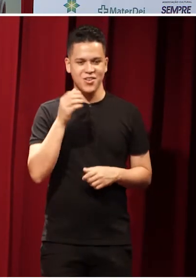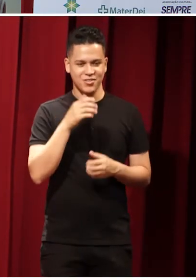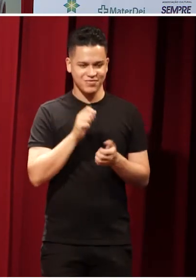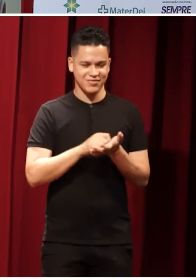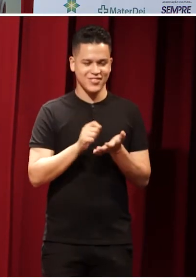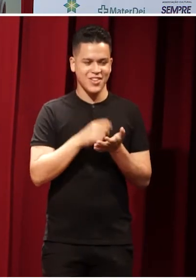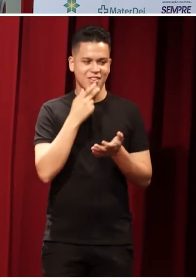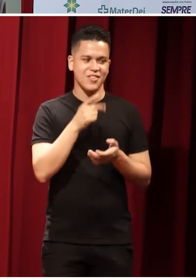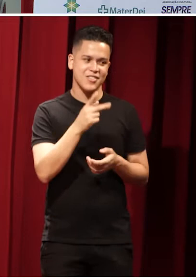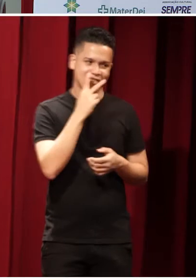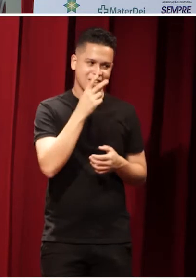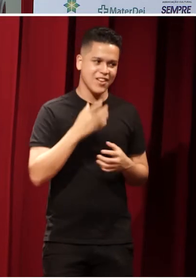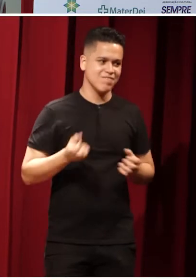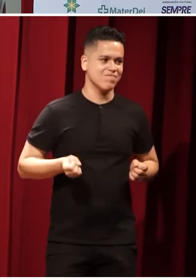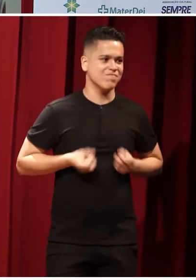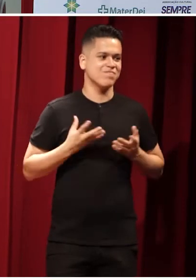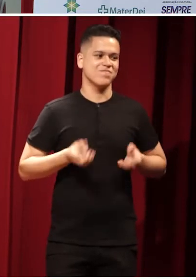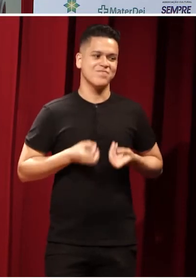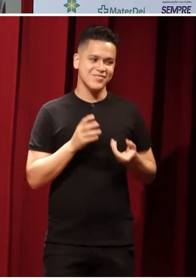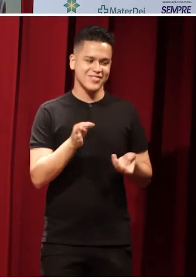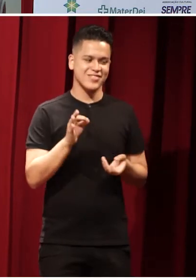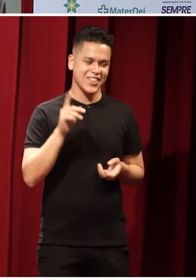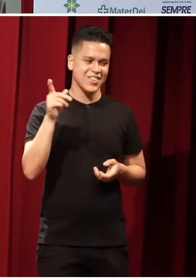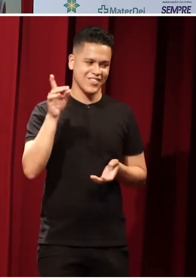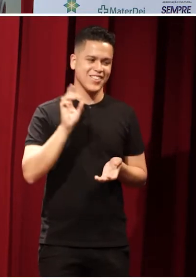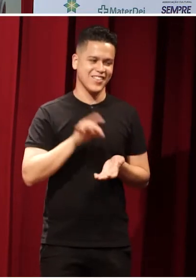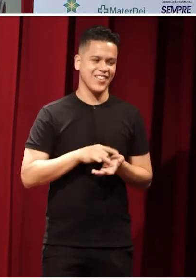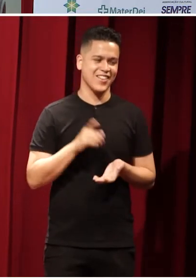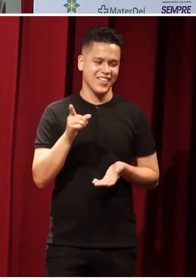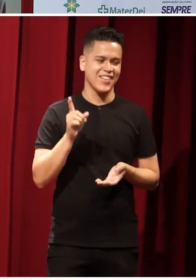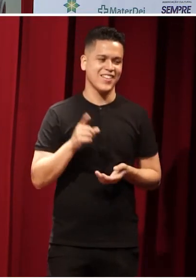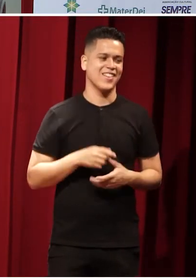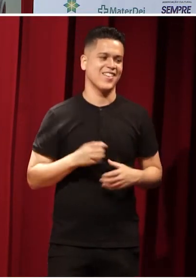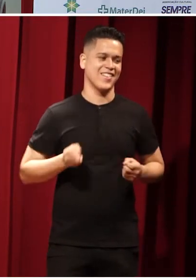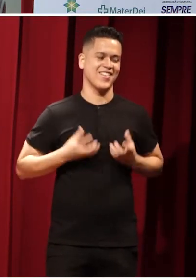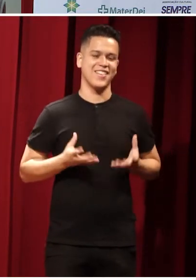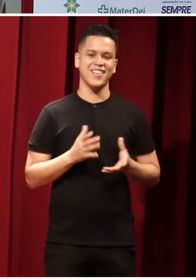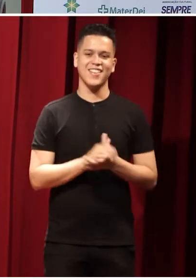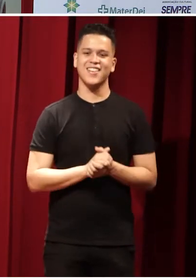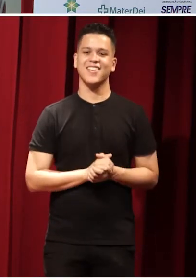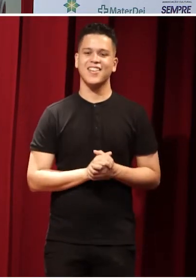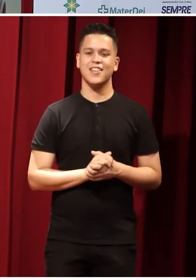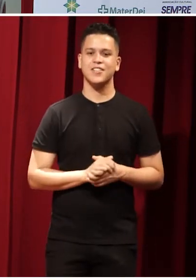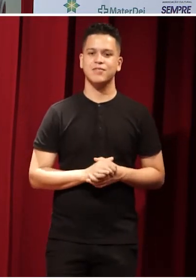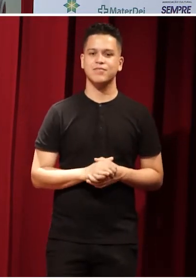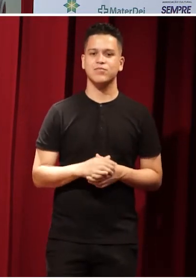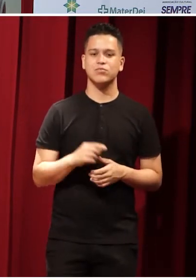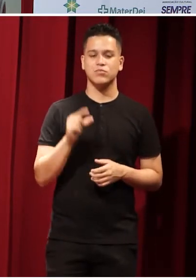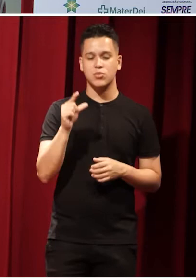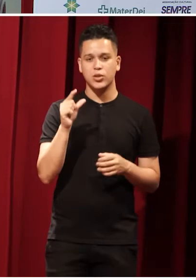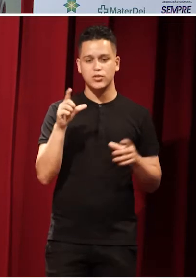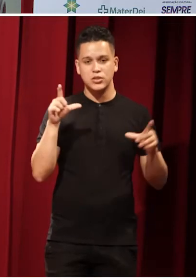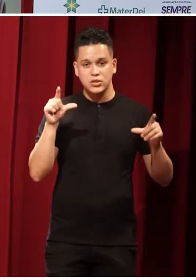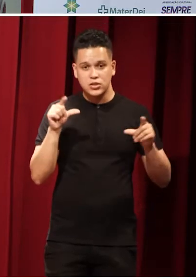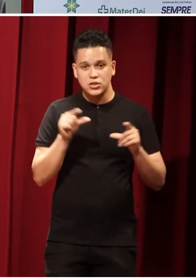o Jorge é. Bom, aqui eu só Jorge, peço, querido, para você ser um pouquinho mais breve para que mais pessoas possam... Exatamente. Duas coisas